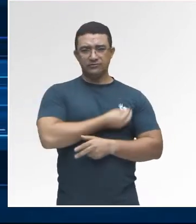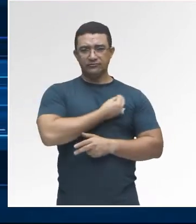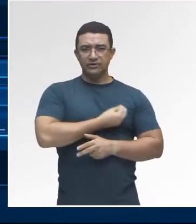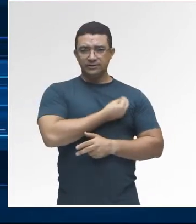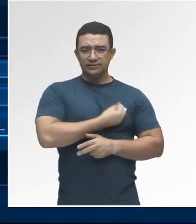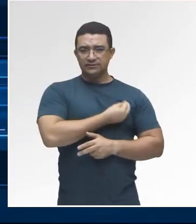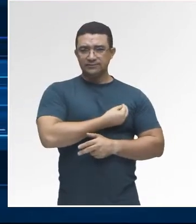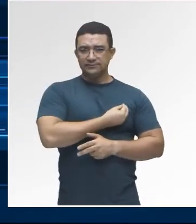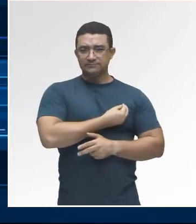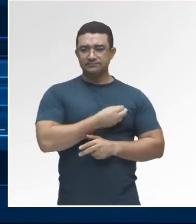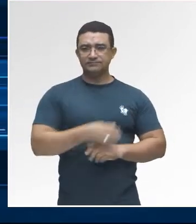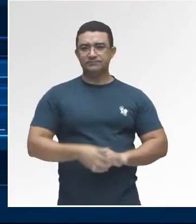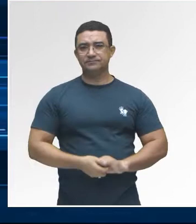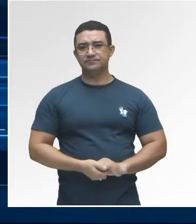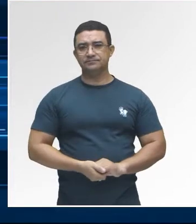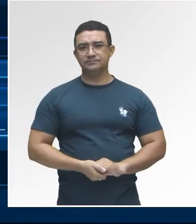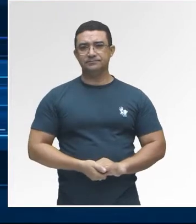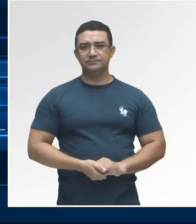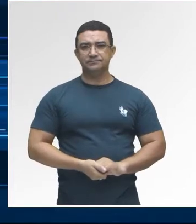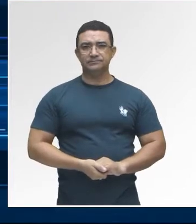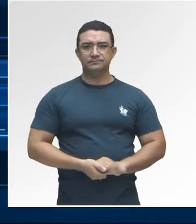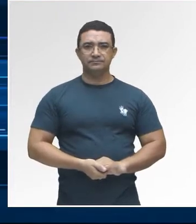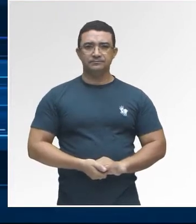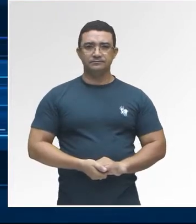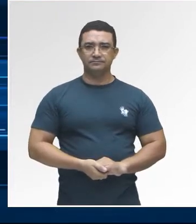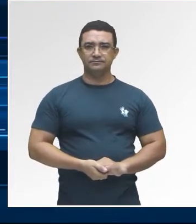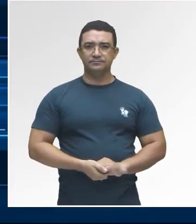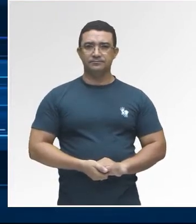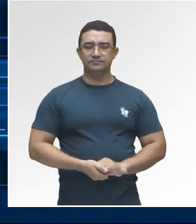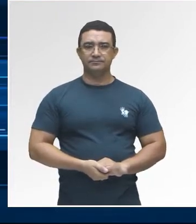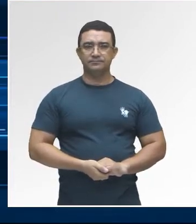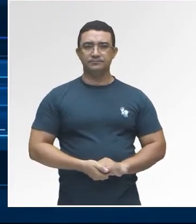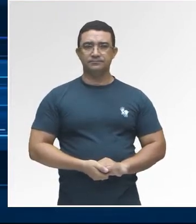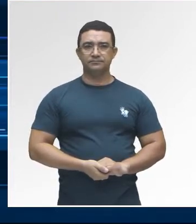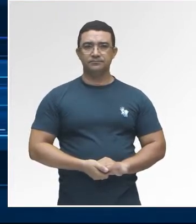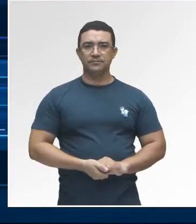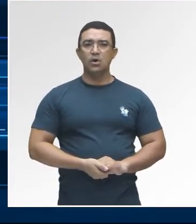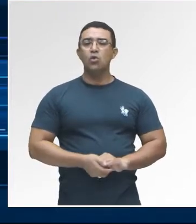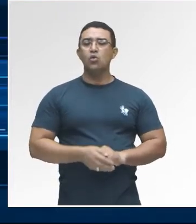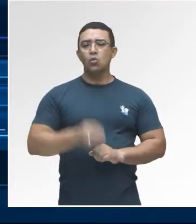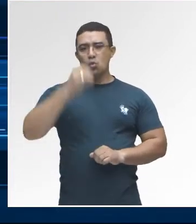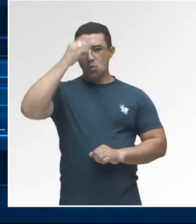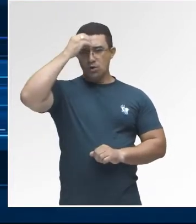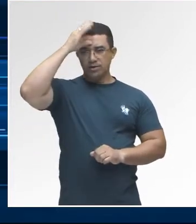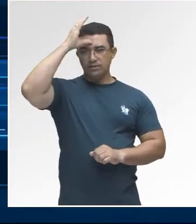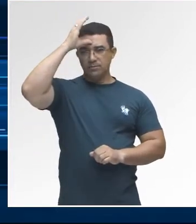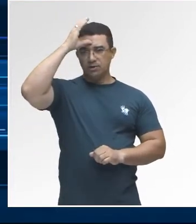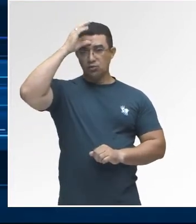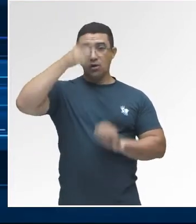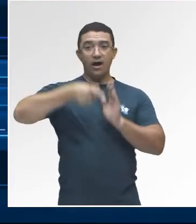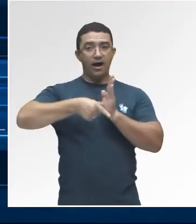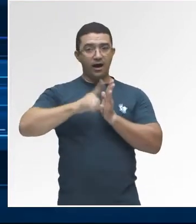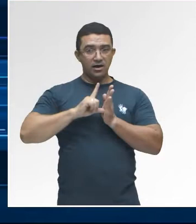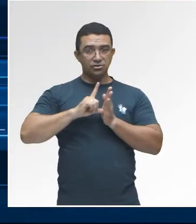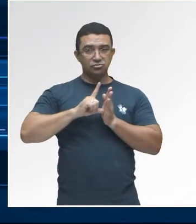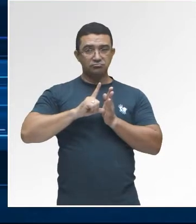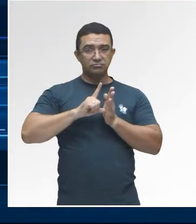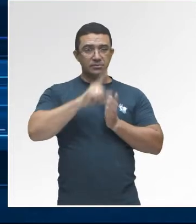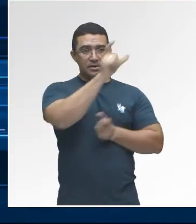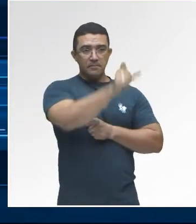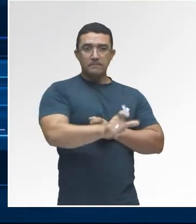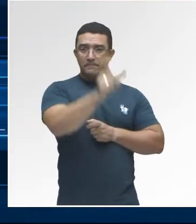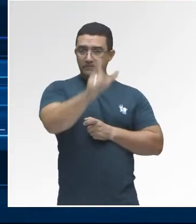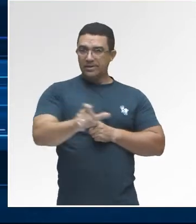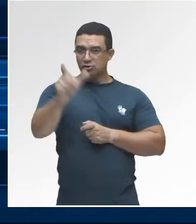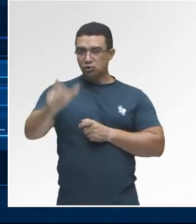Anotem também. Prior knowledge, conhecimento prévio. Então, conhecimento prévio de que alguém dispõe acerca, sobretudo,